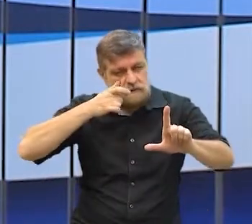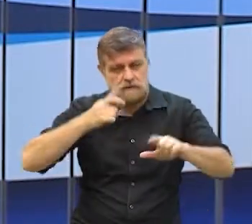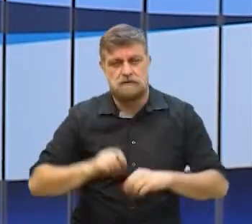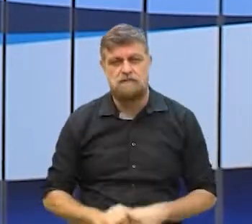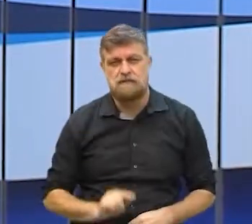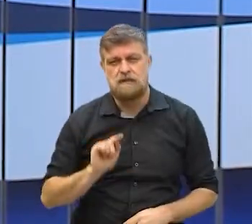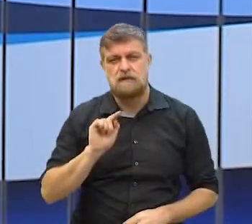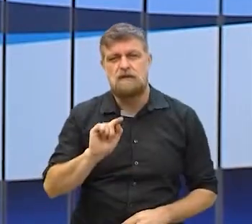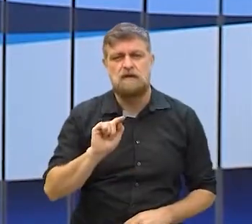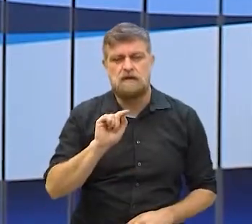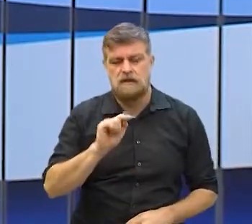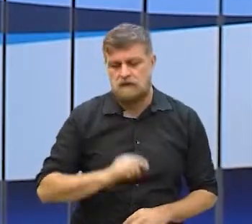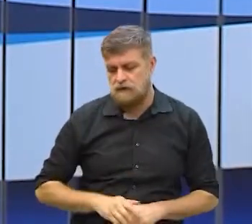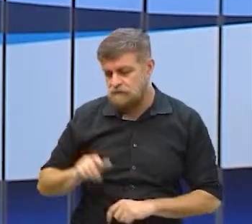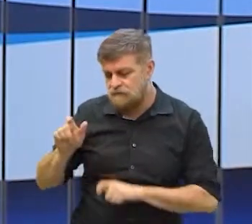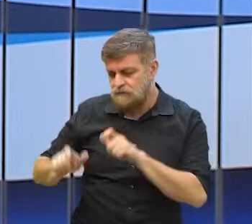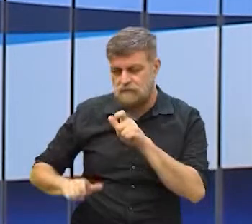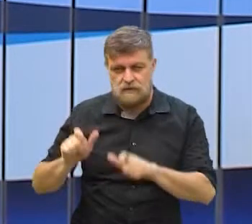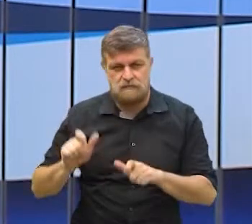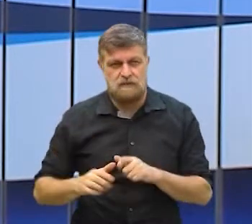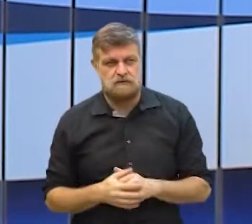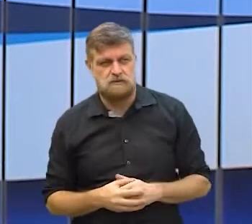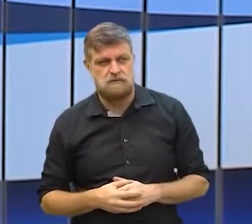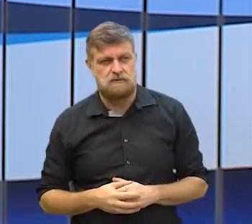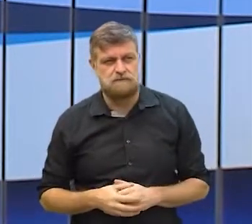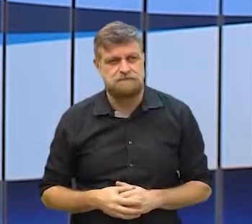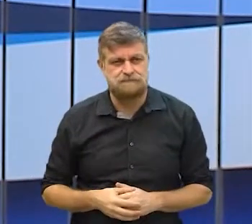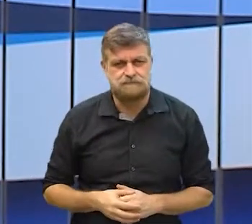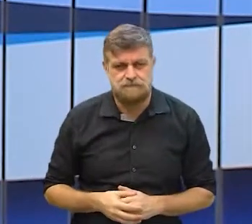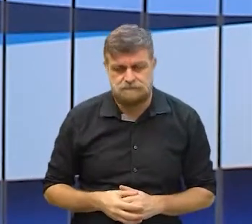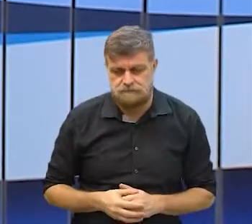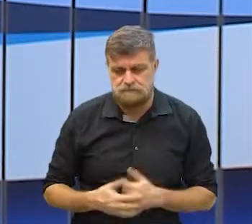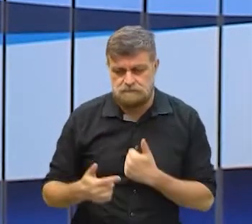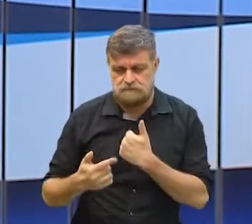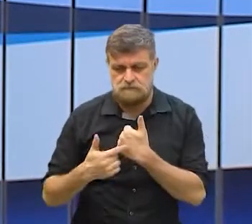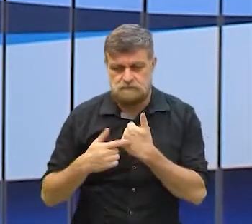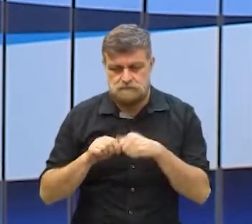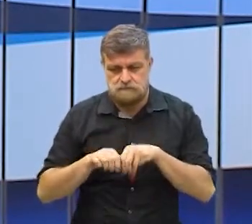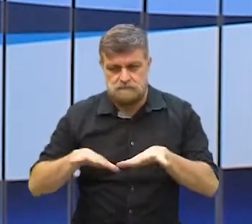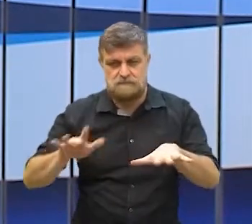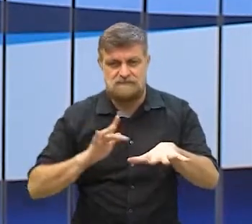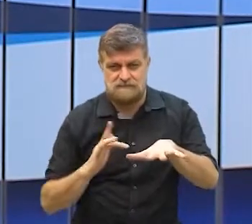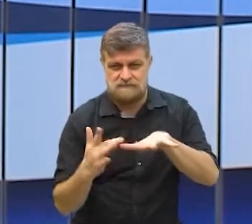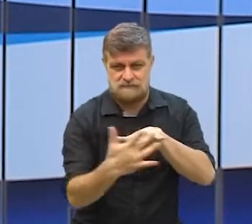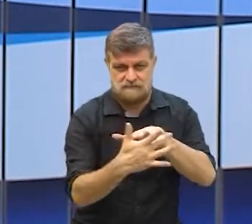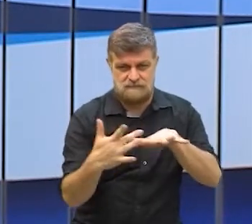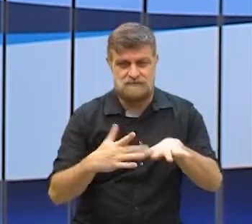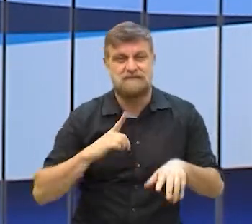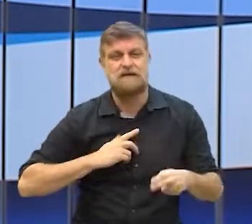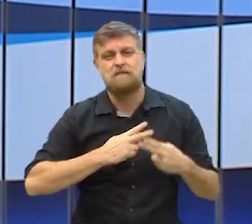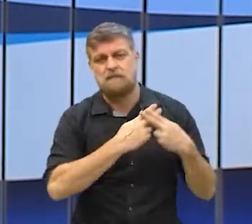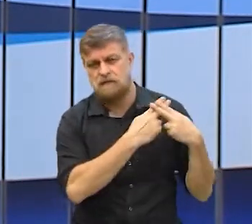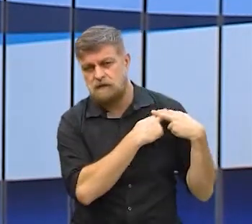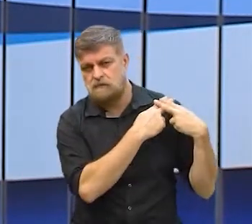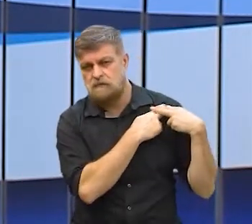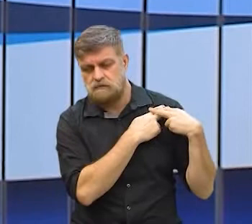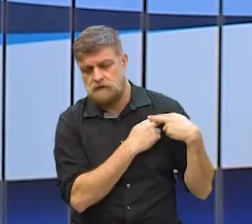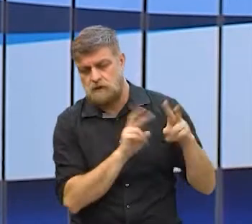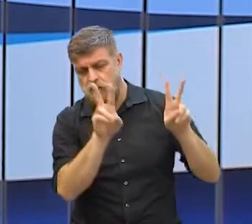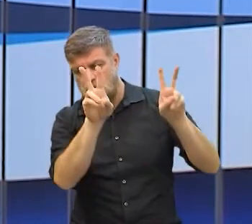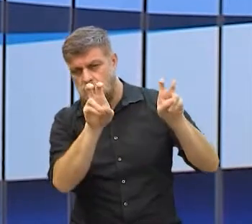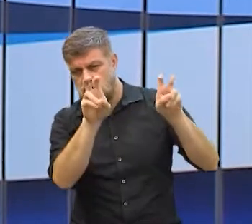está assistindo, quem está, de certa forma, compartilhando nas redes sociais, tem